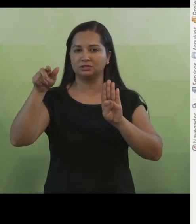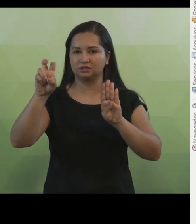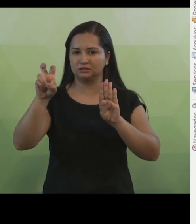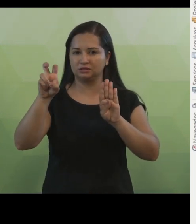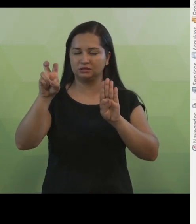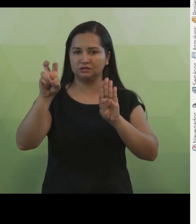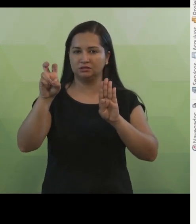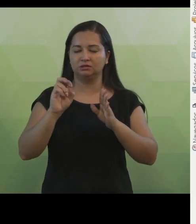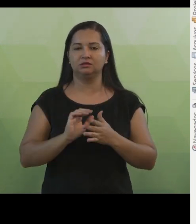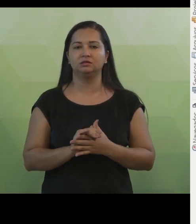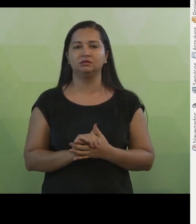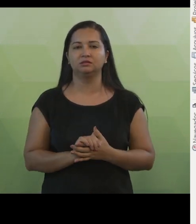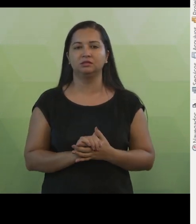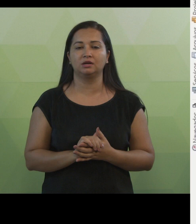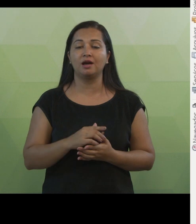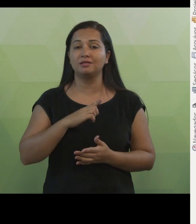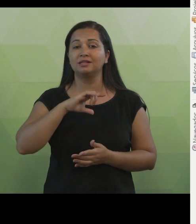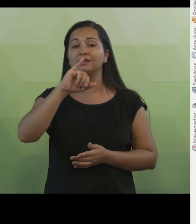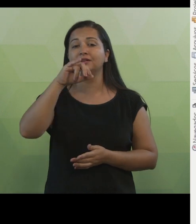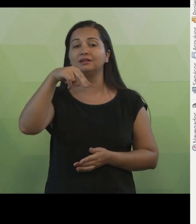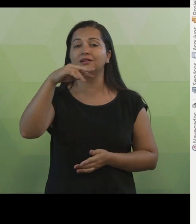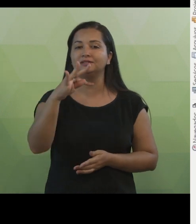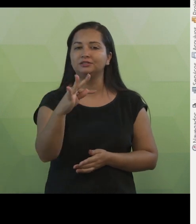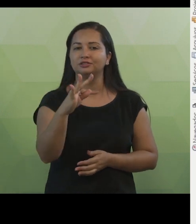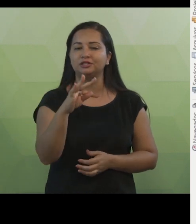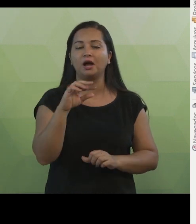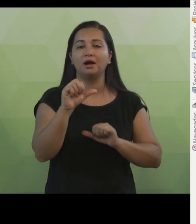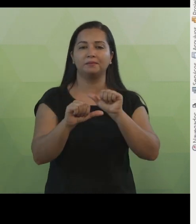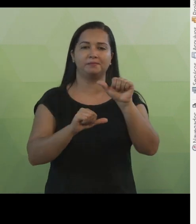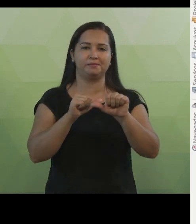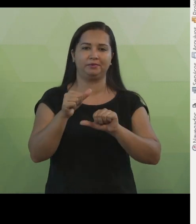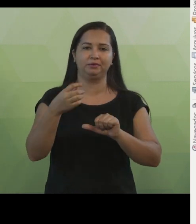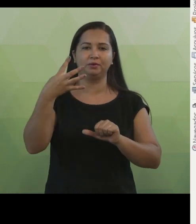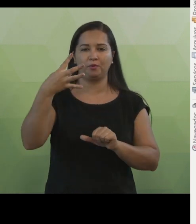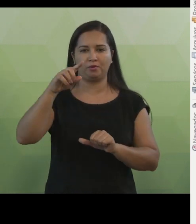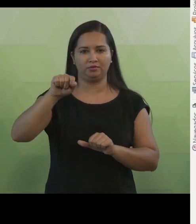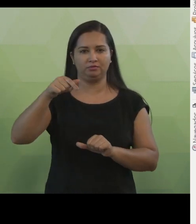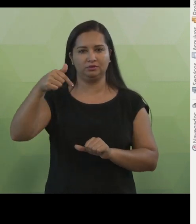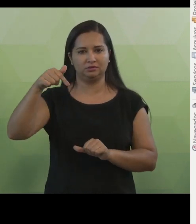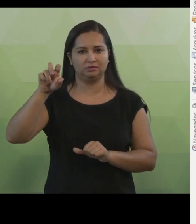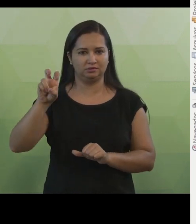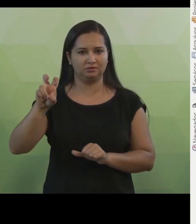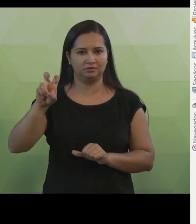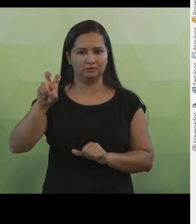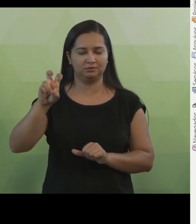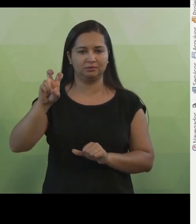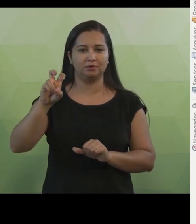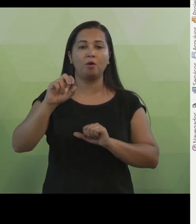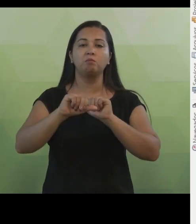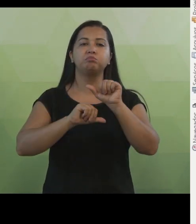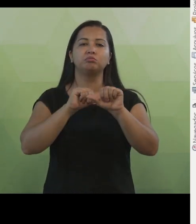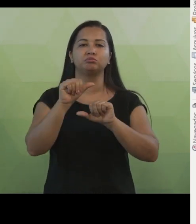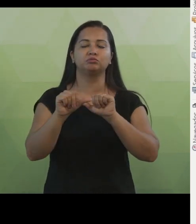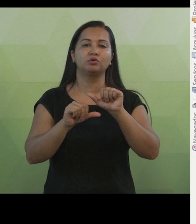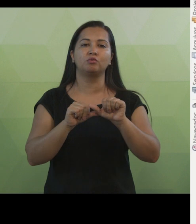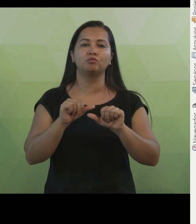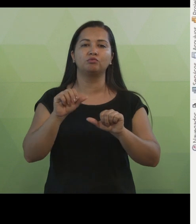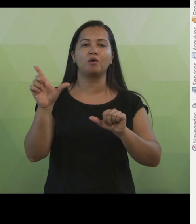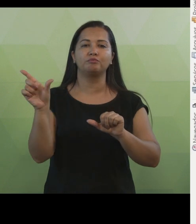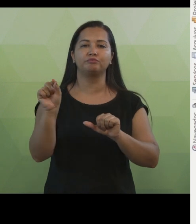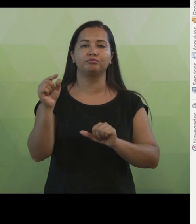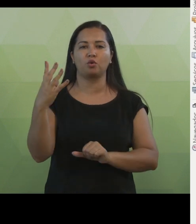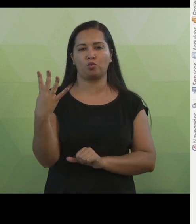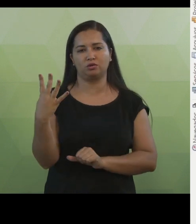essa precisão de casas decimais. E aqui, depois que B recebeu o inteiro de E, que é do tipo